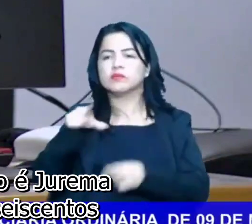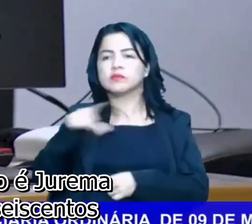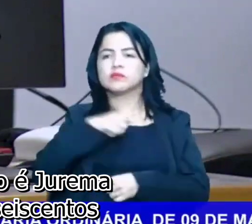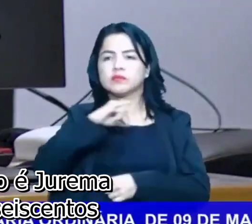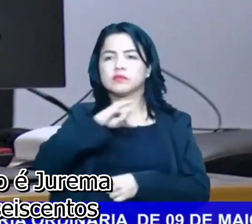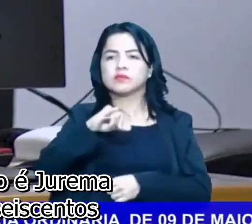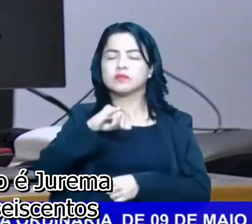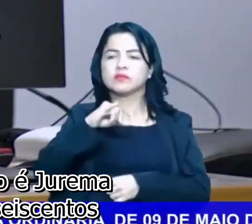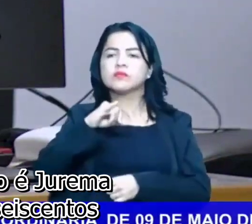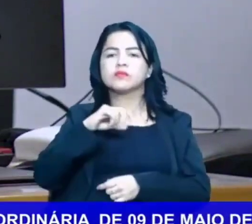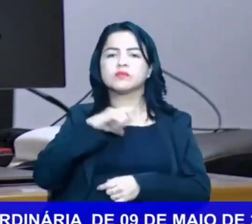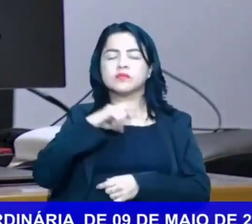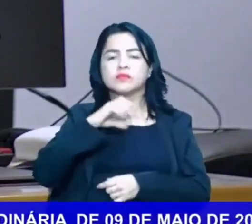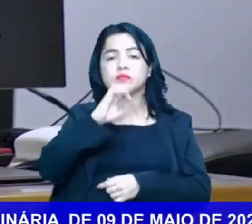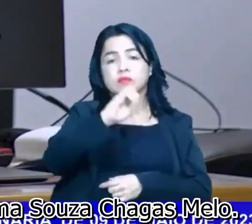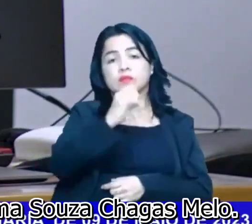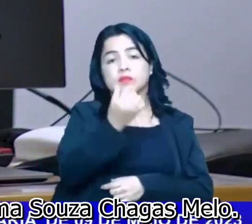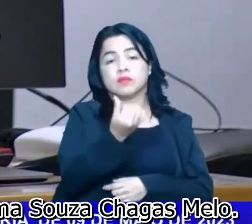de contas